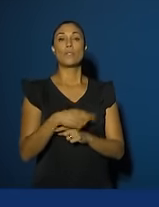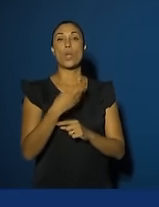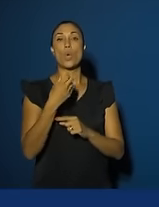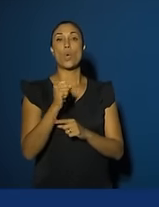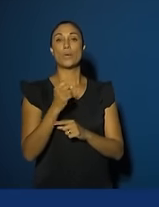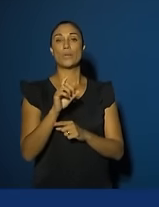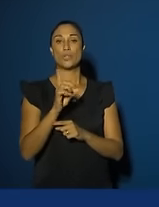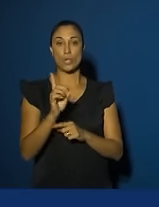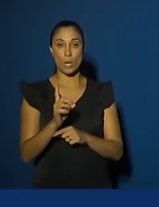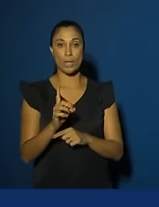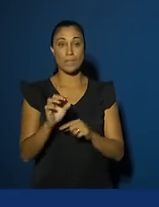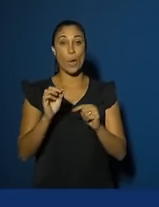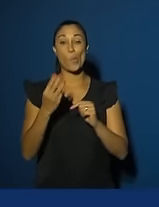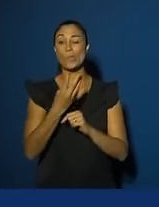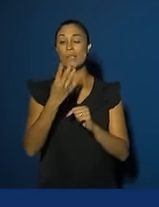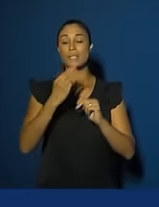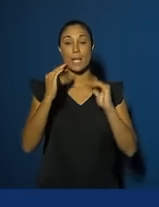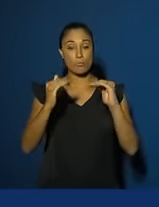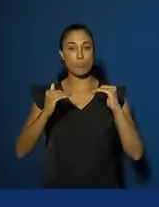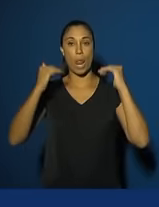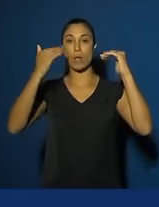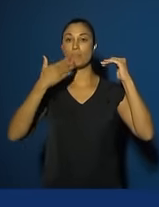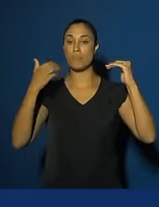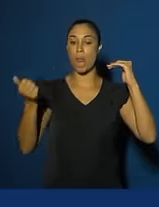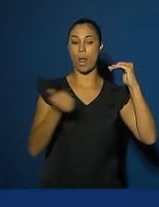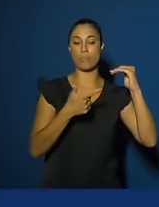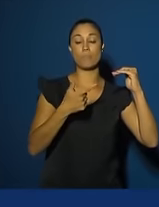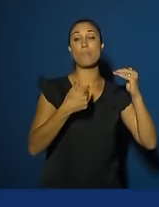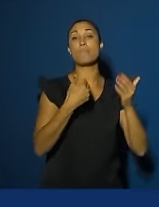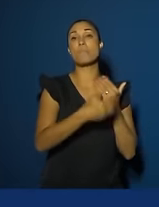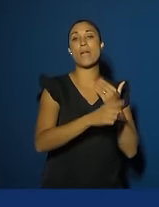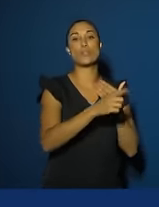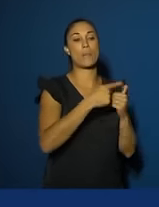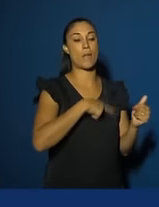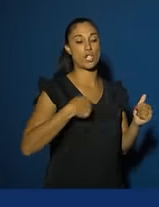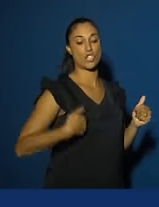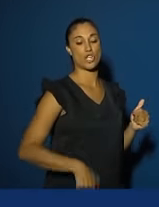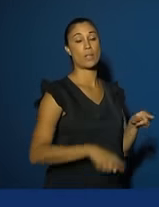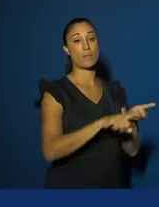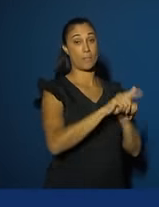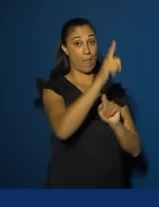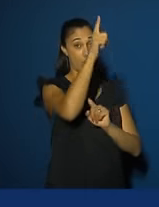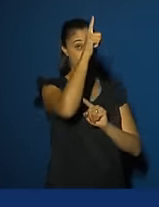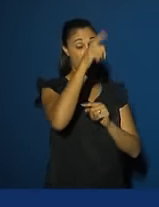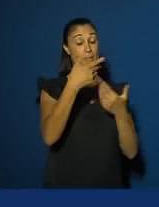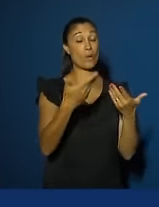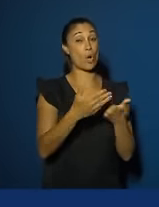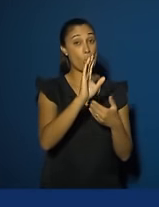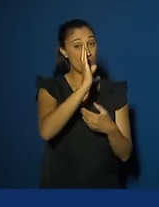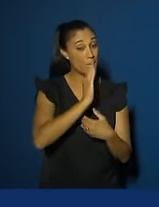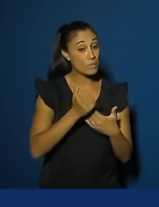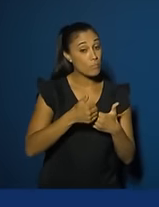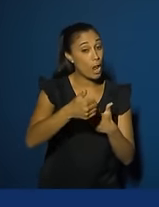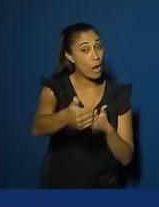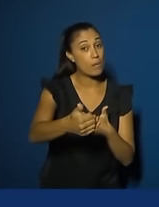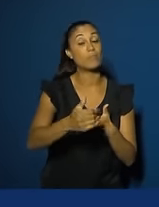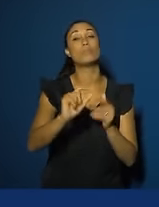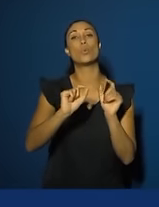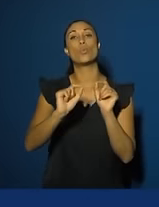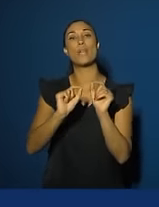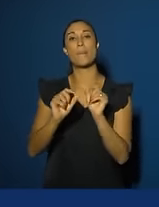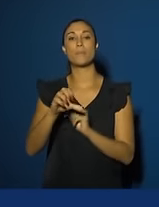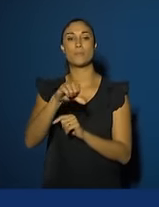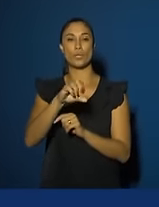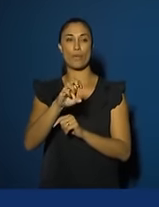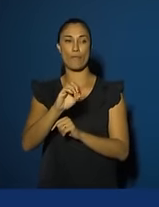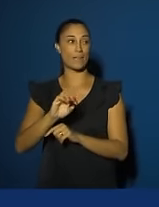Bilhões de Dólares terceiro maior do mundo só perde paraa China e paraa Alemanha e a perspectiva daqui paraa frente é o Brasil ficar com saldo da balança comercial na casa de